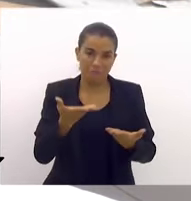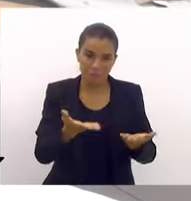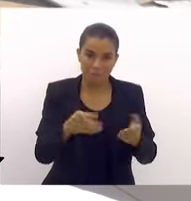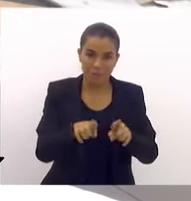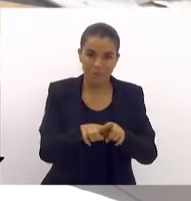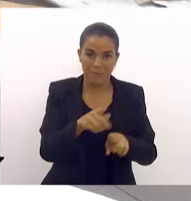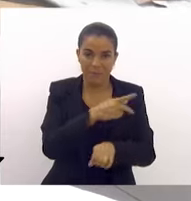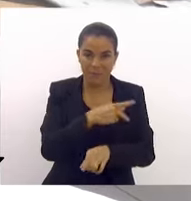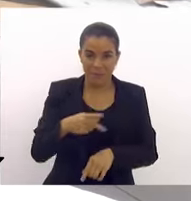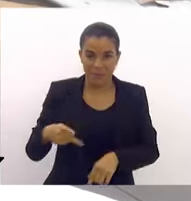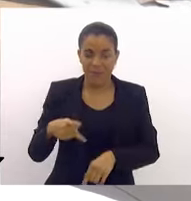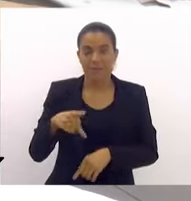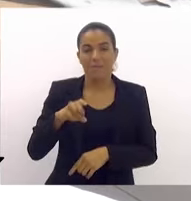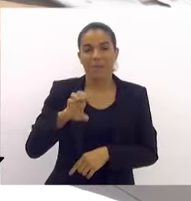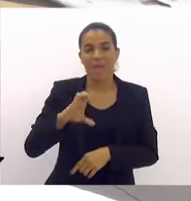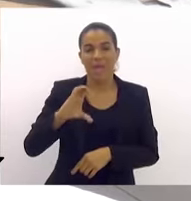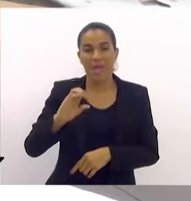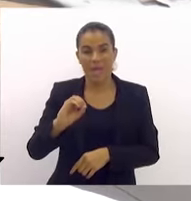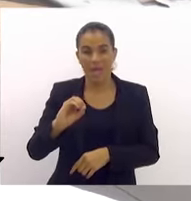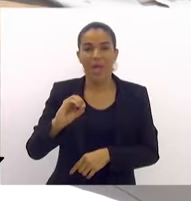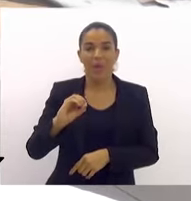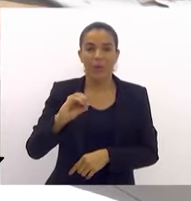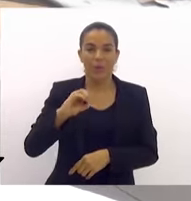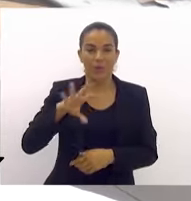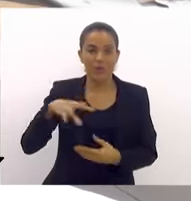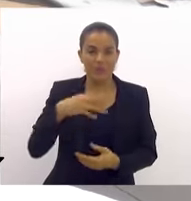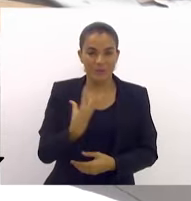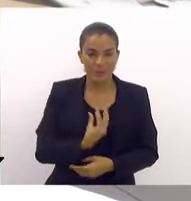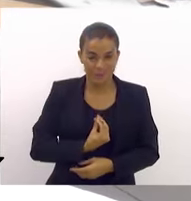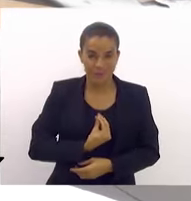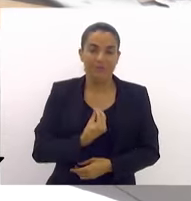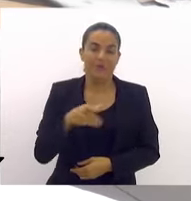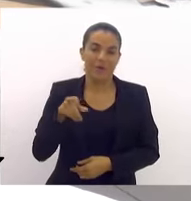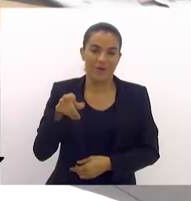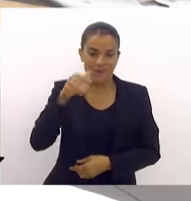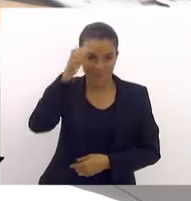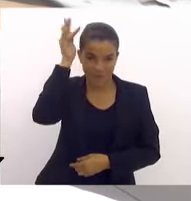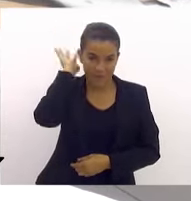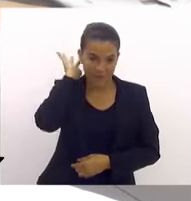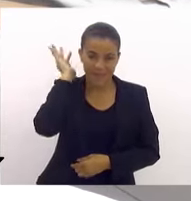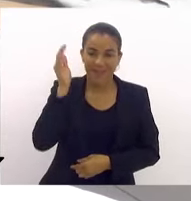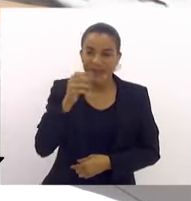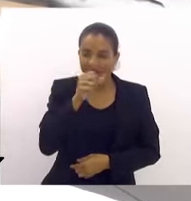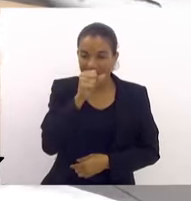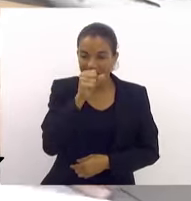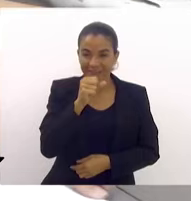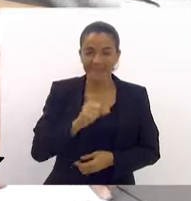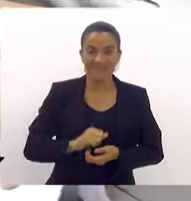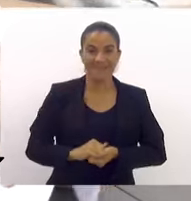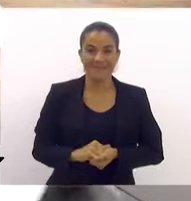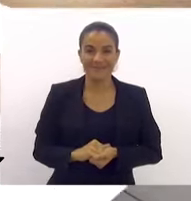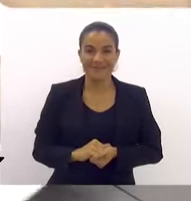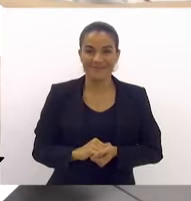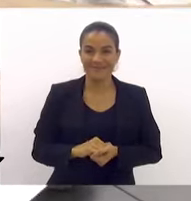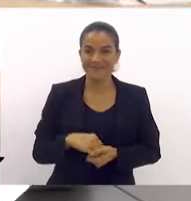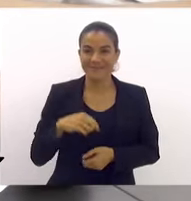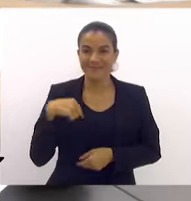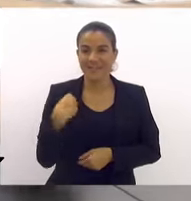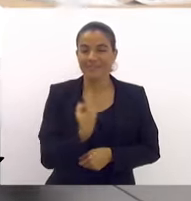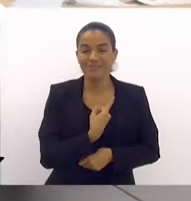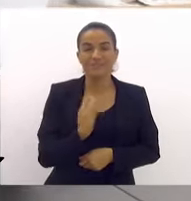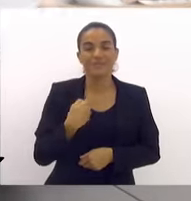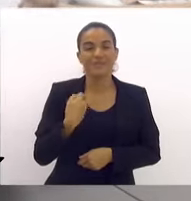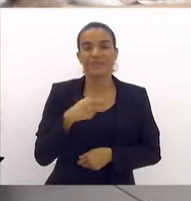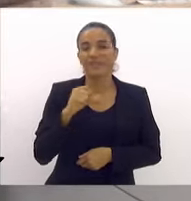eco-espiritual Fred Pacheco, que adentrou em grande estilo, que a gente se tomasse como